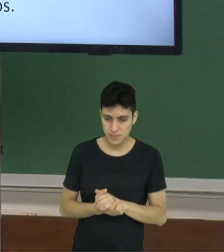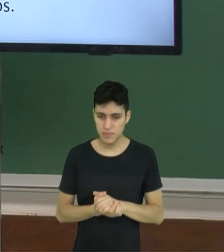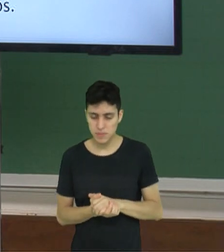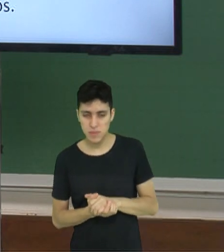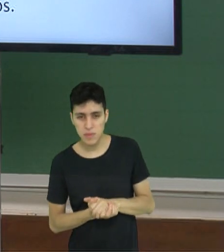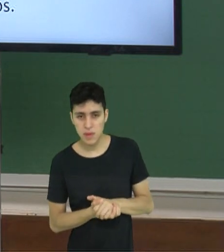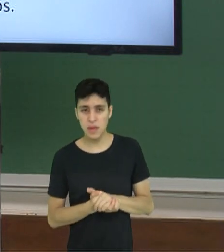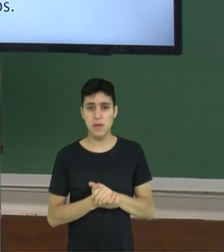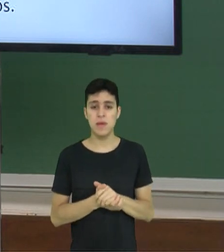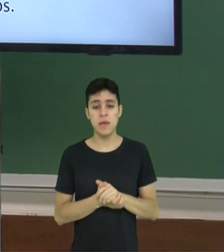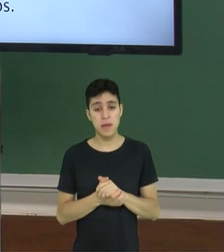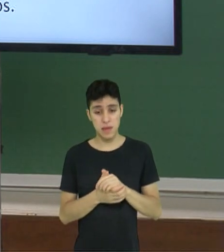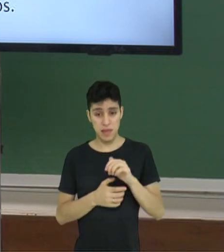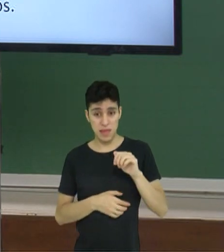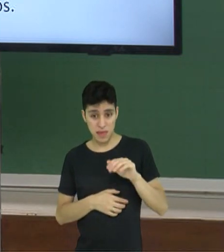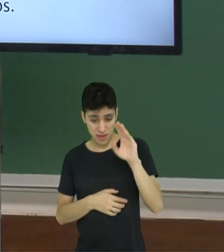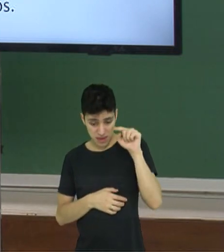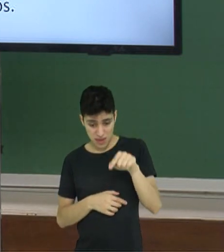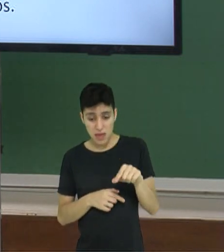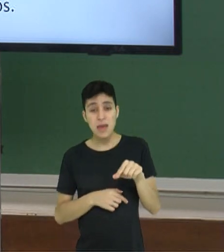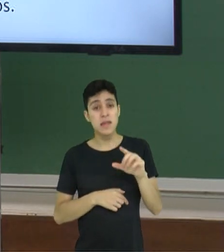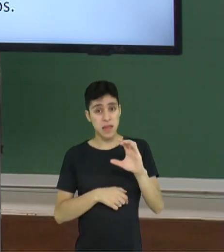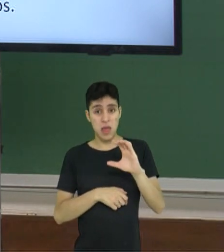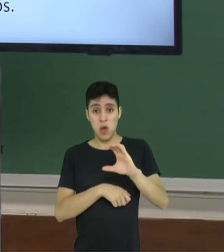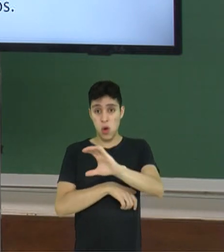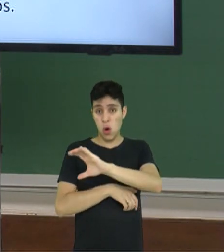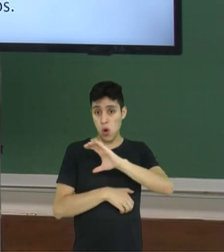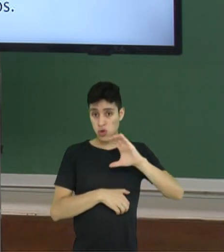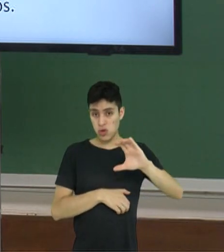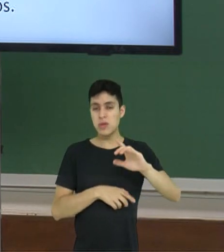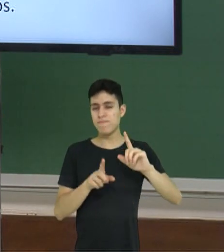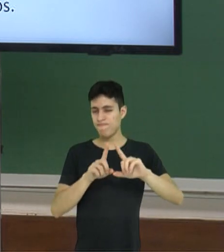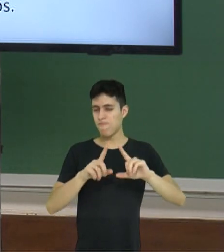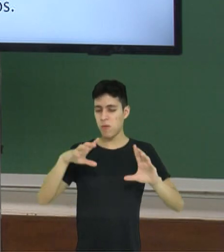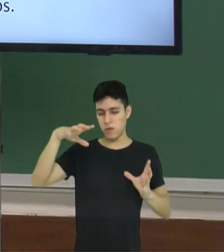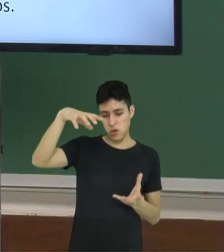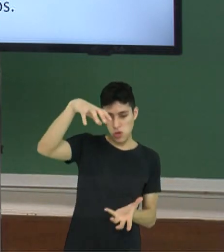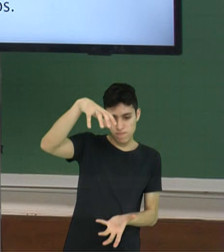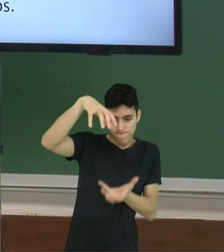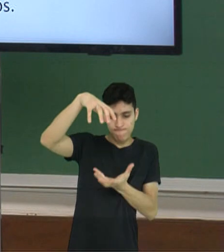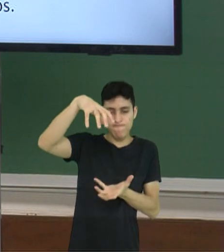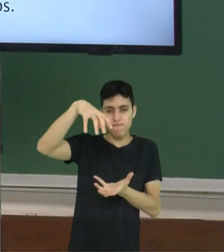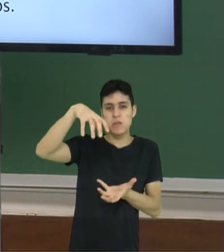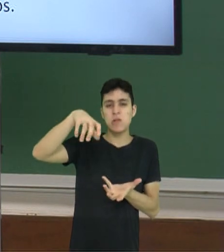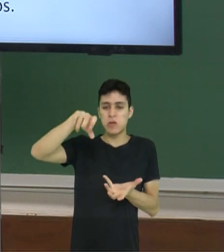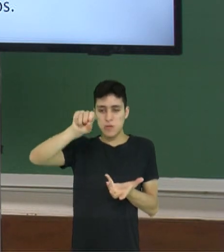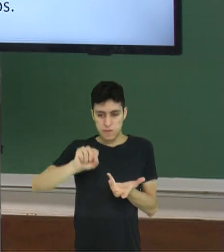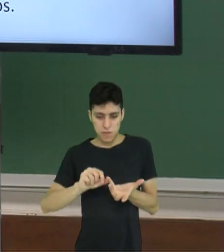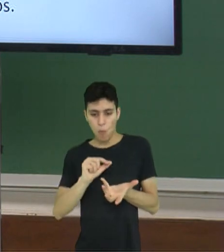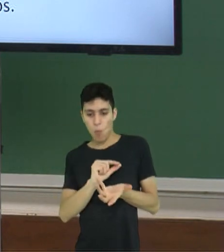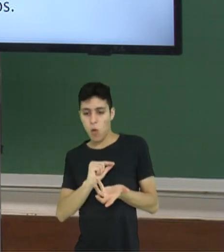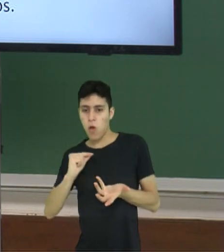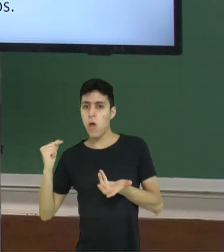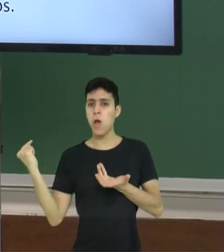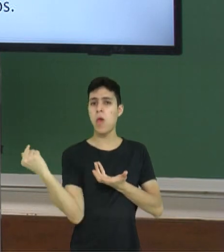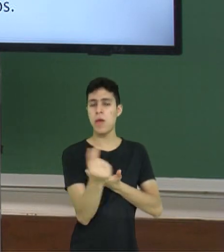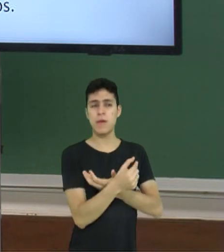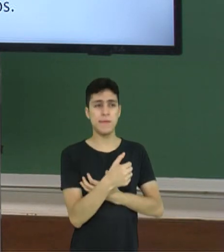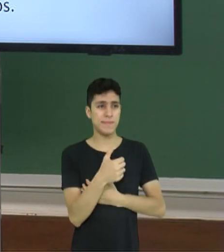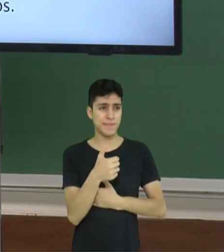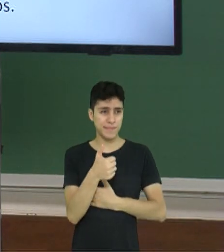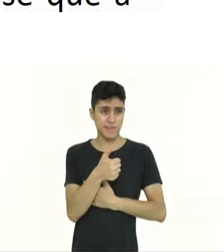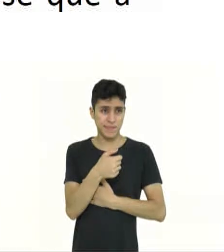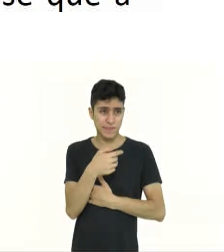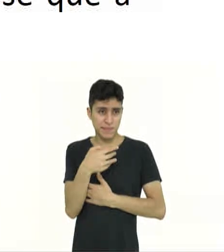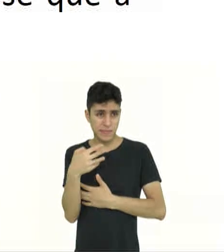os continentes, a Antártida é um continente, ela está no extremo sul, do planeta, 14,4